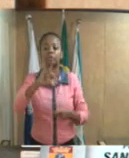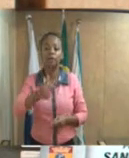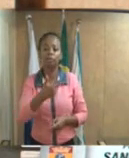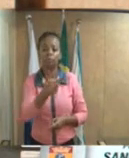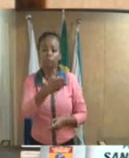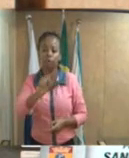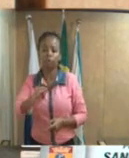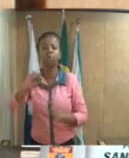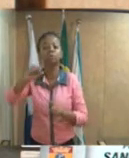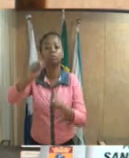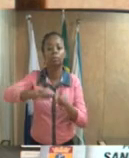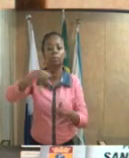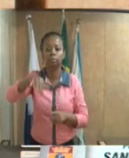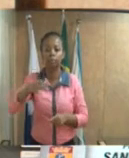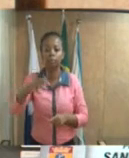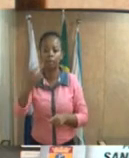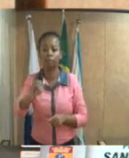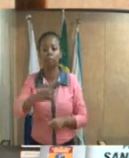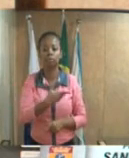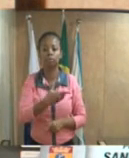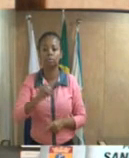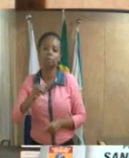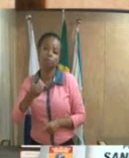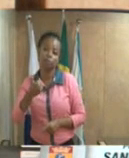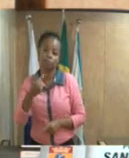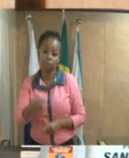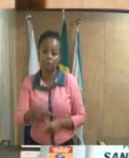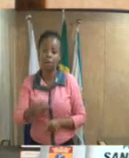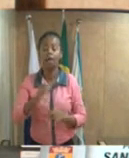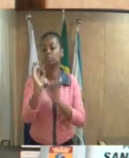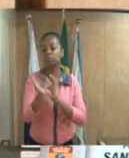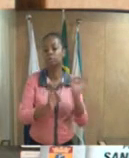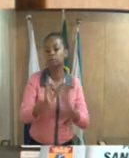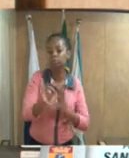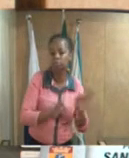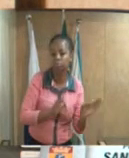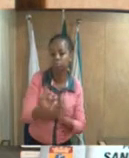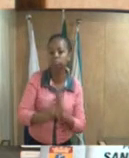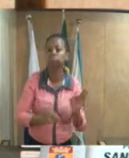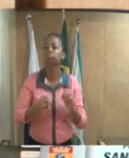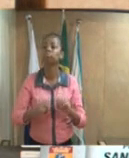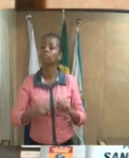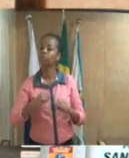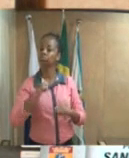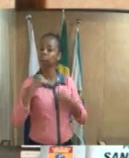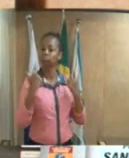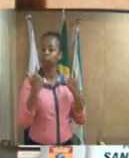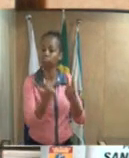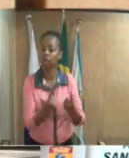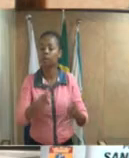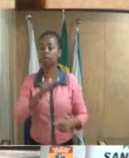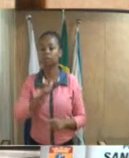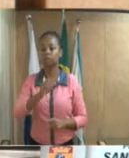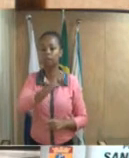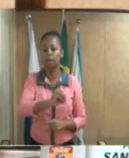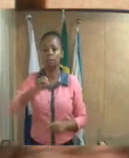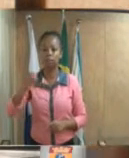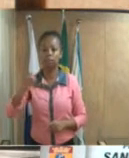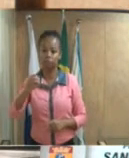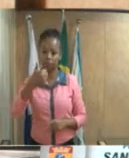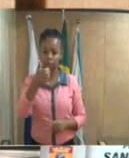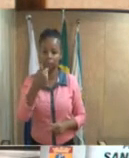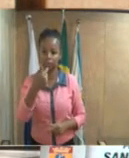de 2017. Projeto de decreto legislativo 017 de